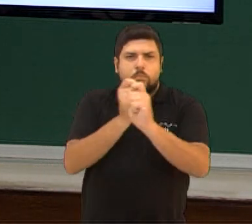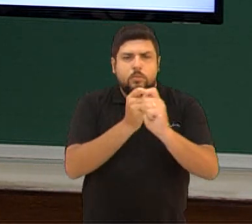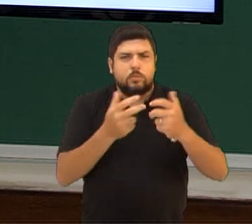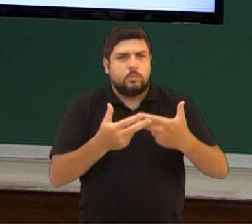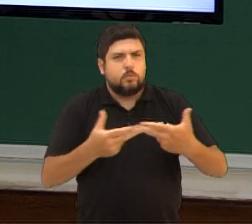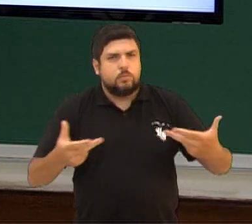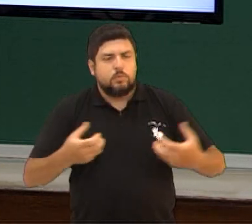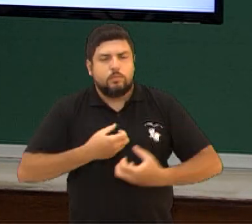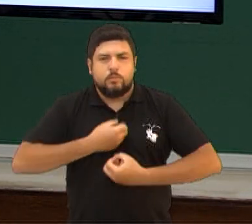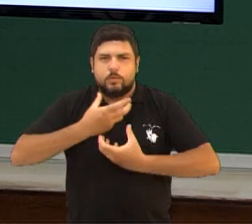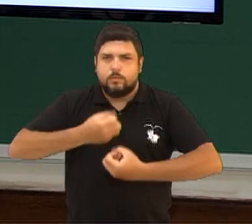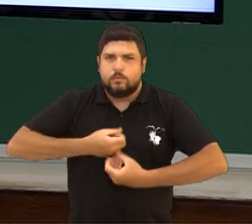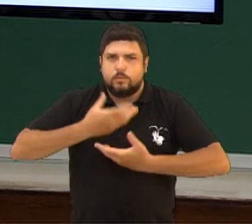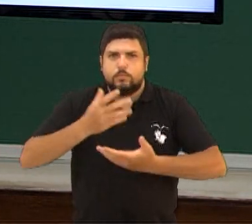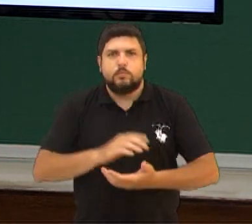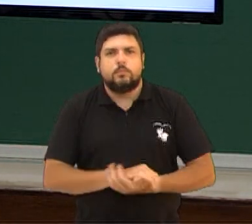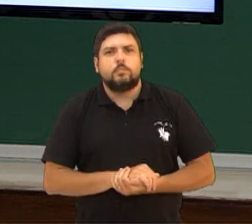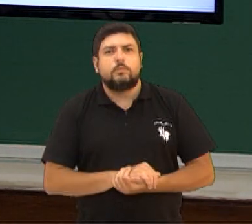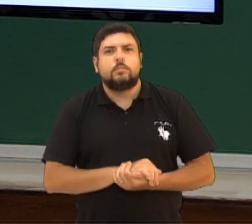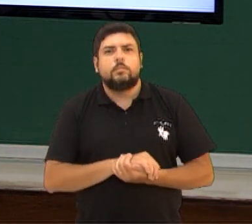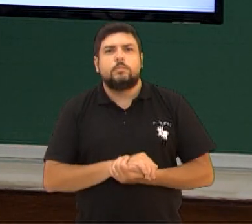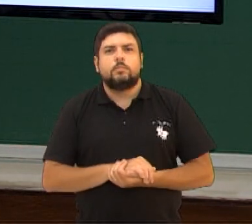poesia, certo?